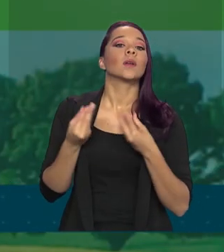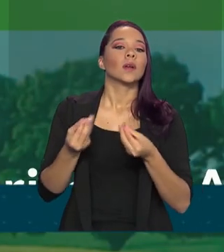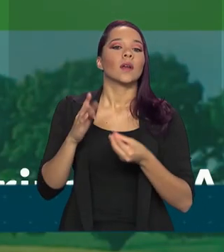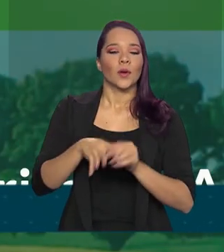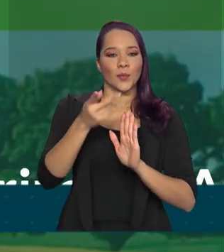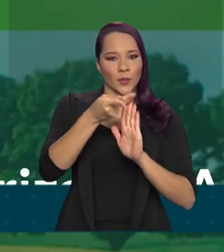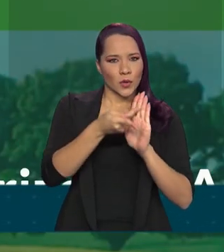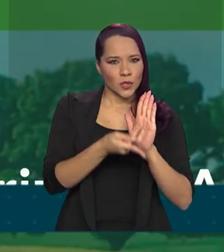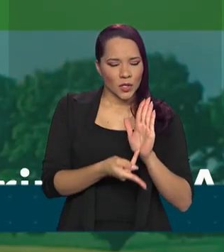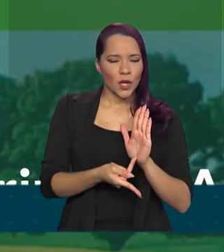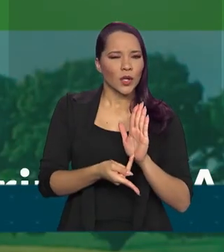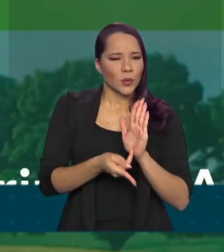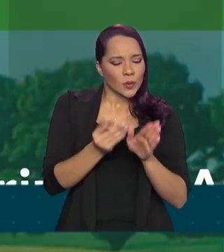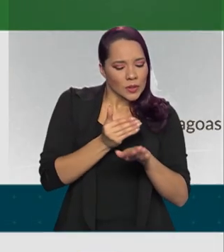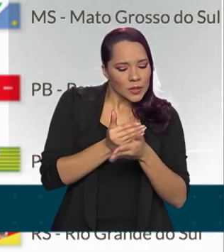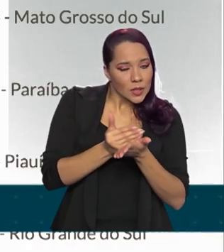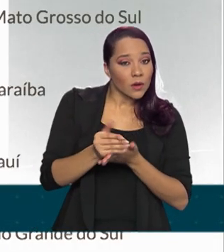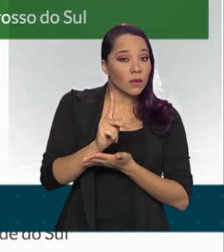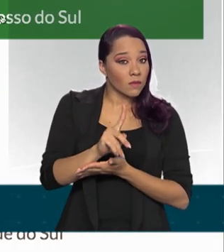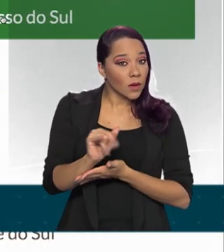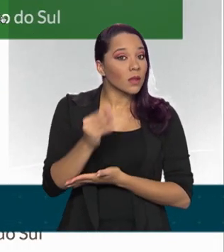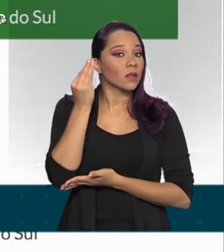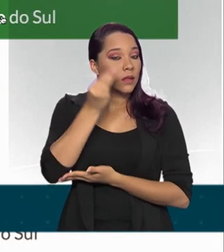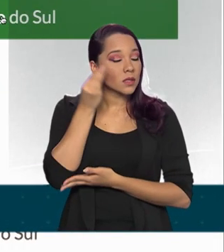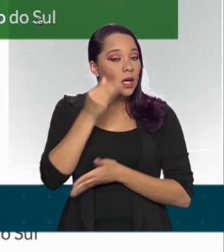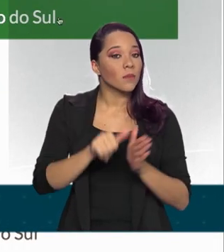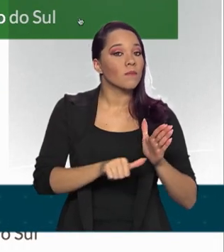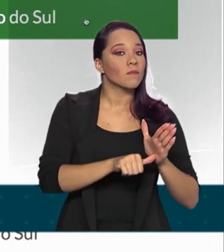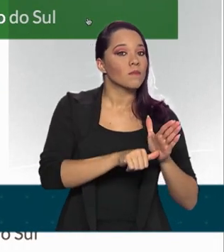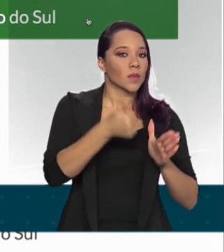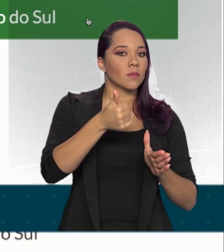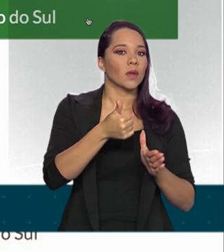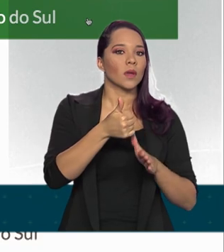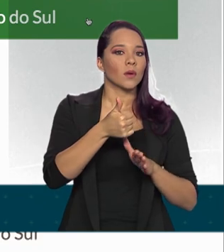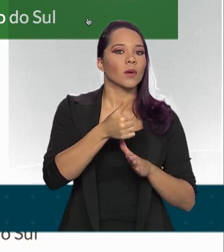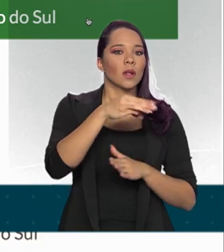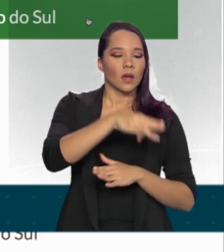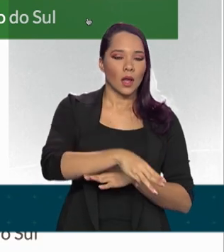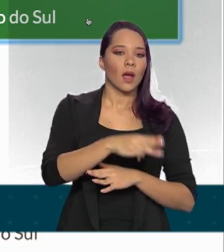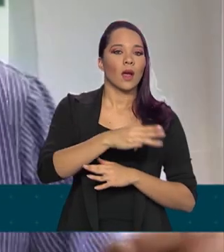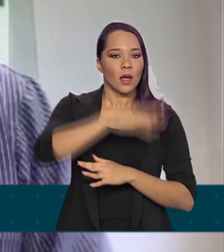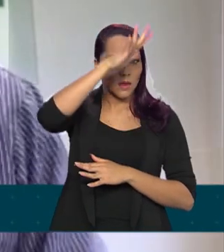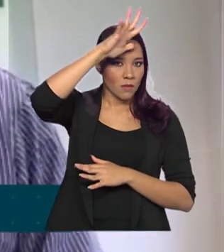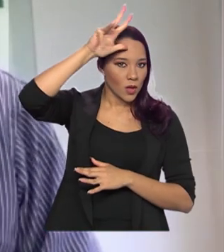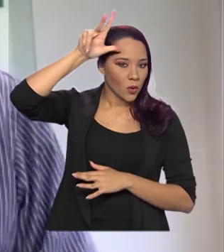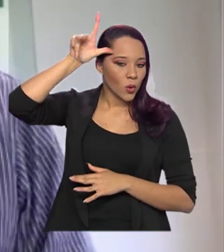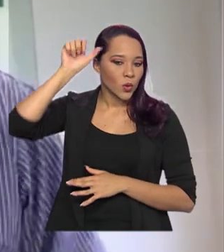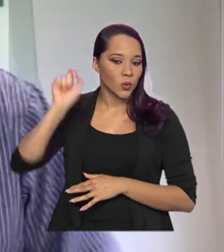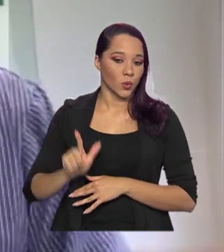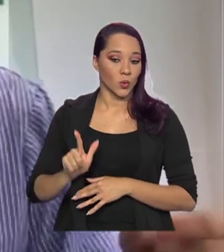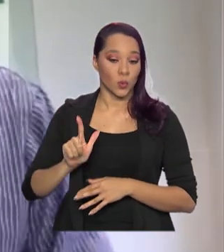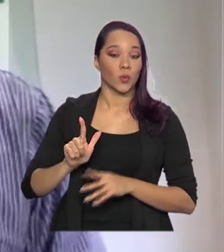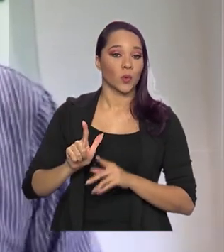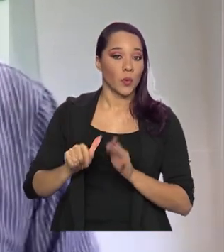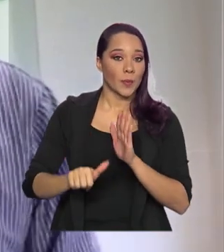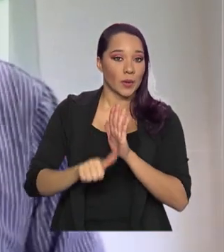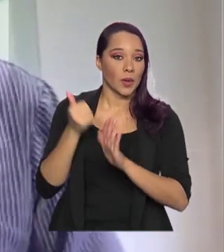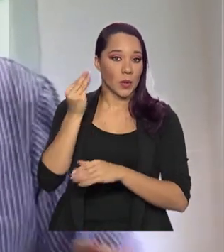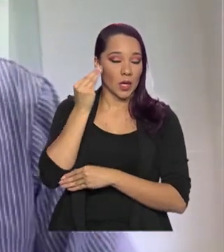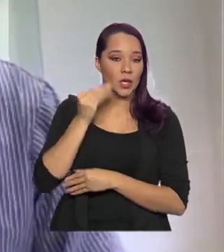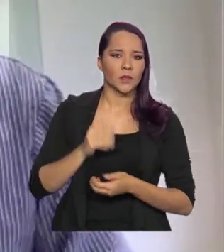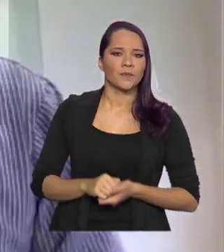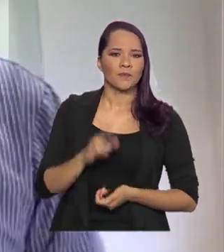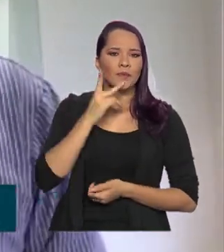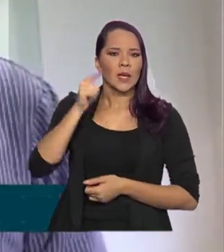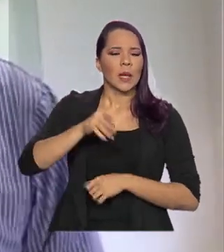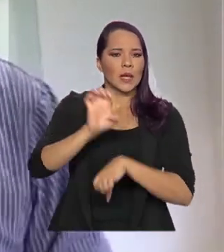projeto piloto que será testado primeiramente em Mato Grosso do Sul. Foi estabelecido que o Mato Grosso